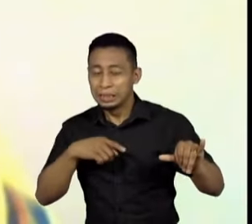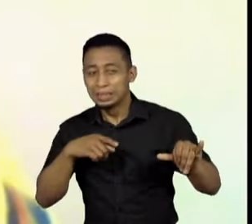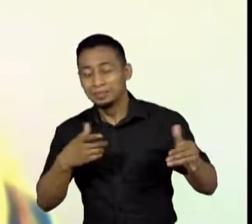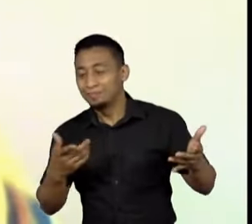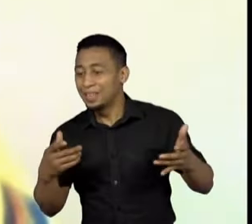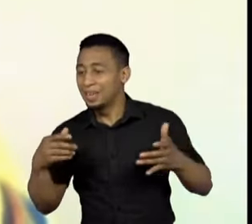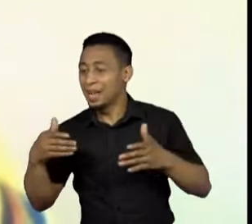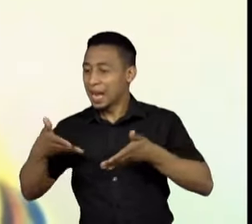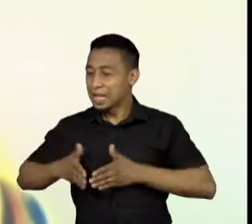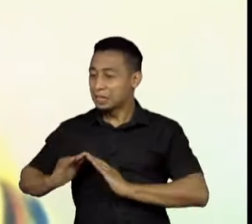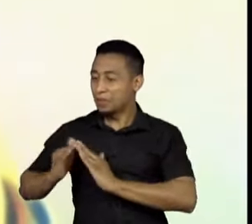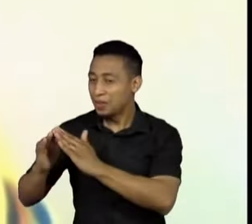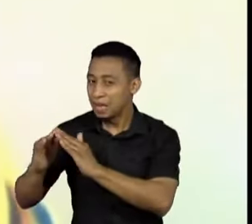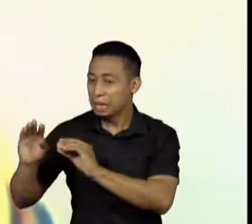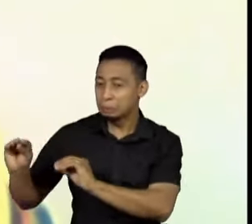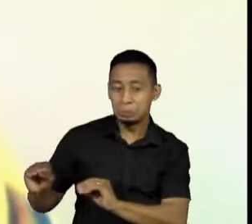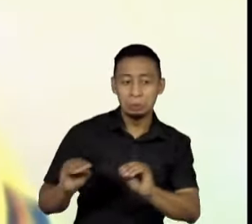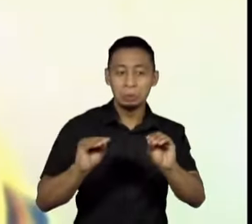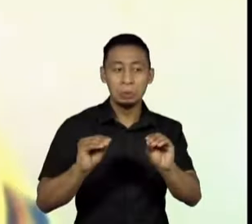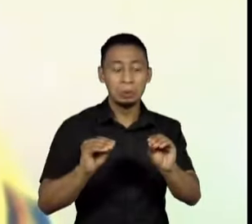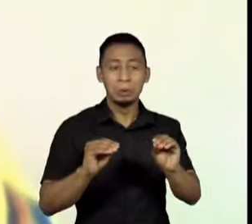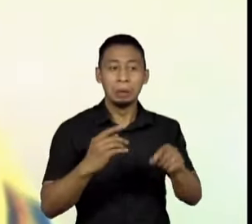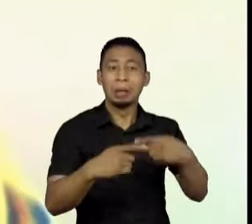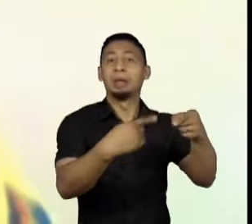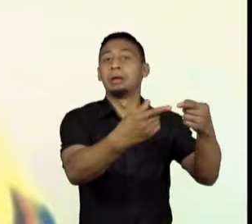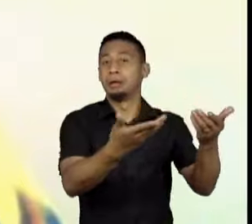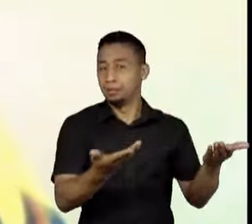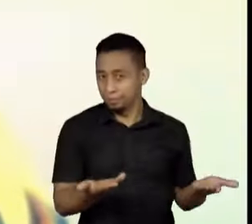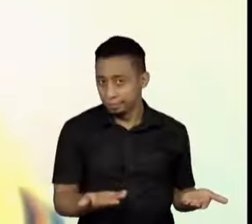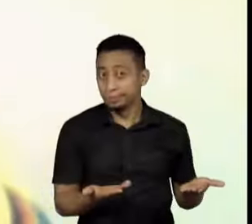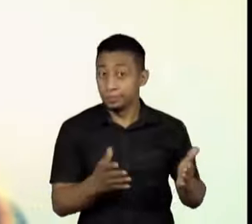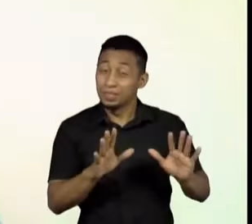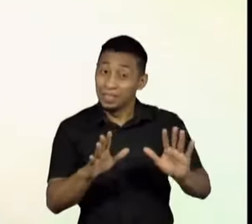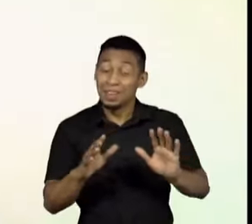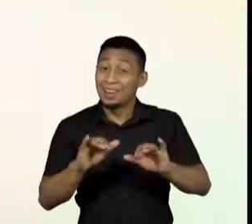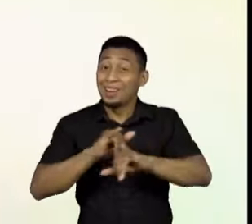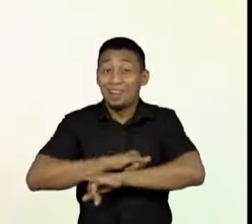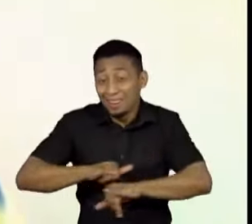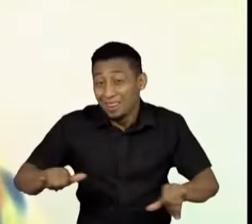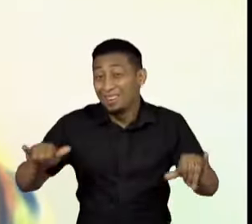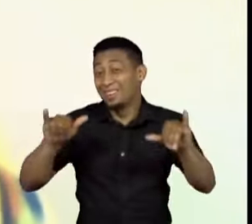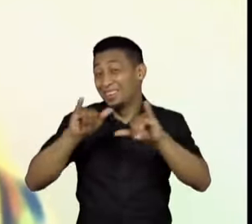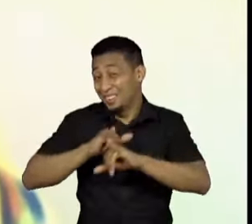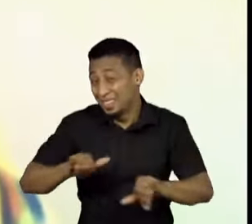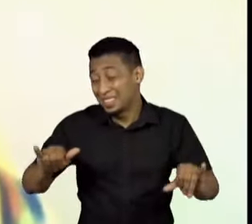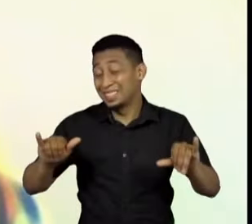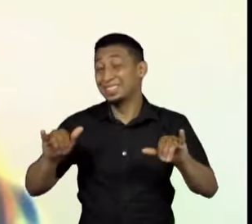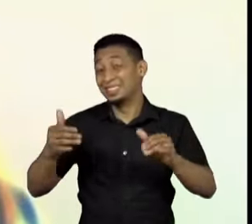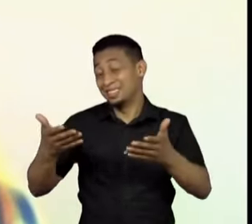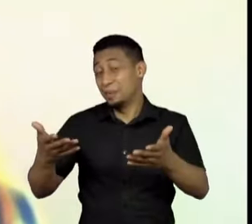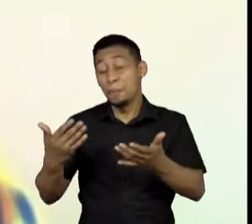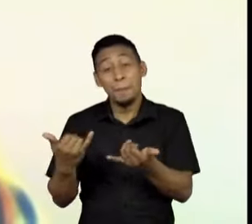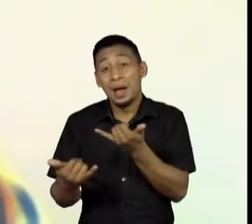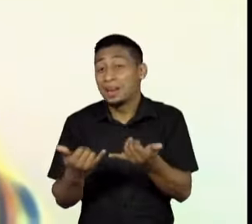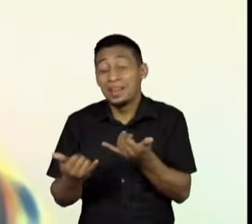isso, você cria, corre um risco, você cria esse discurso da exceção,